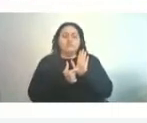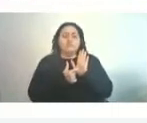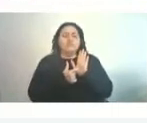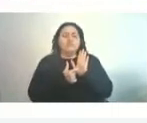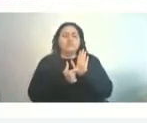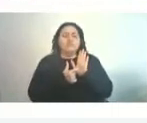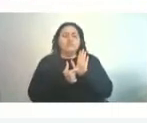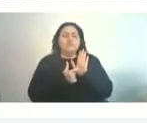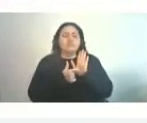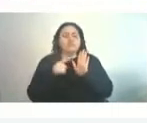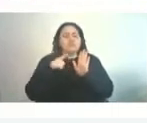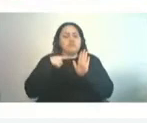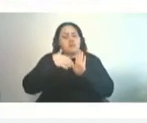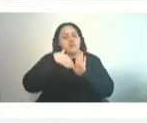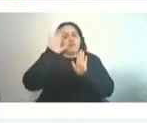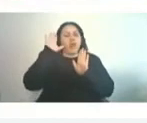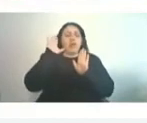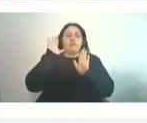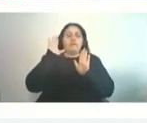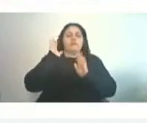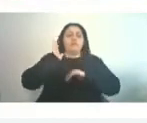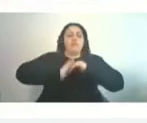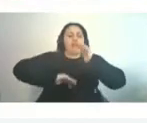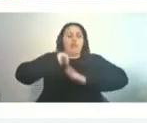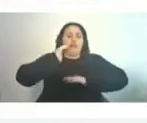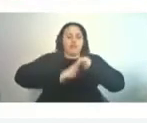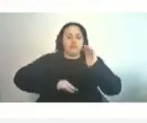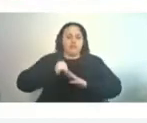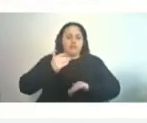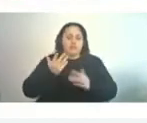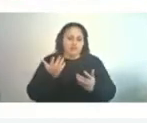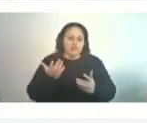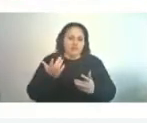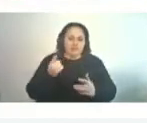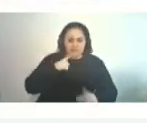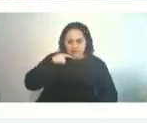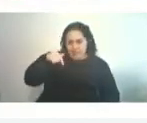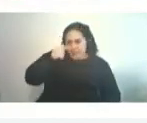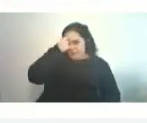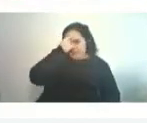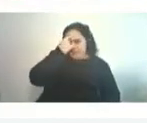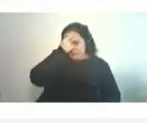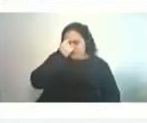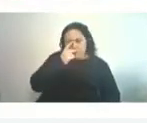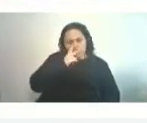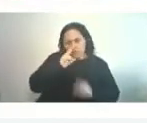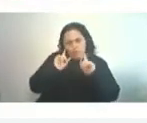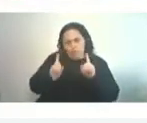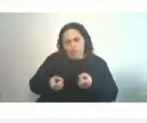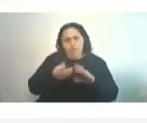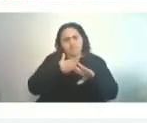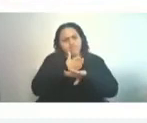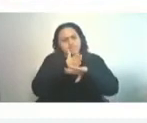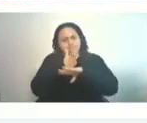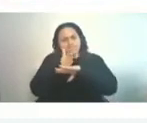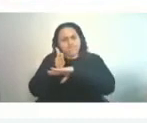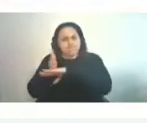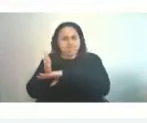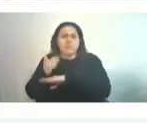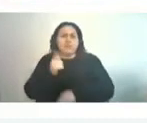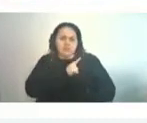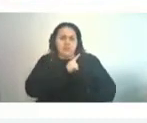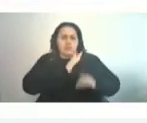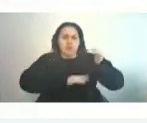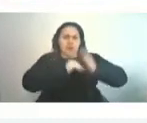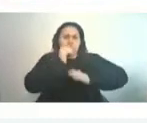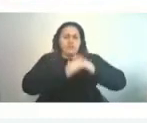mais inserção, digamos assim, mesmo na graduação, mais inserção na prática, né? Há outras carreiras que isso quase